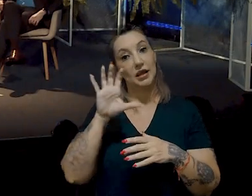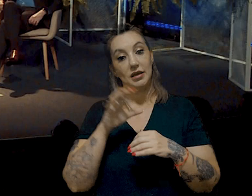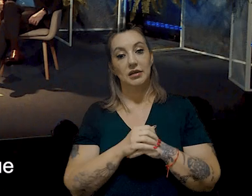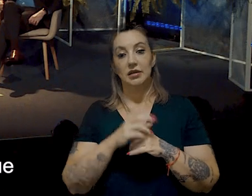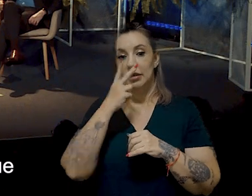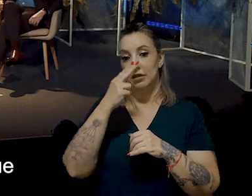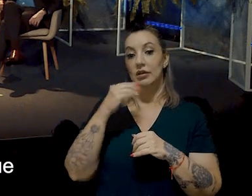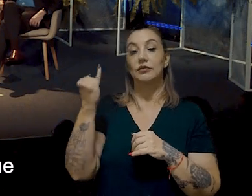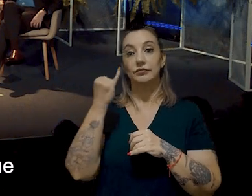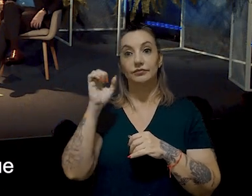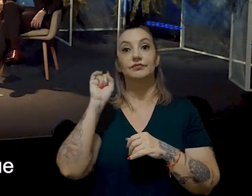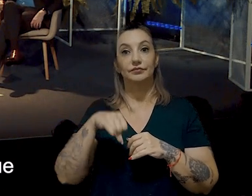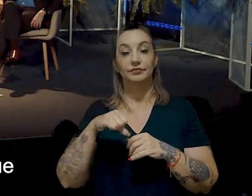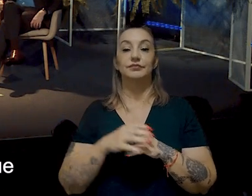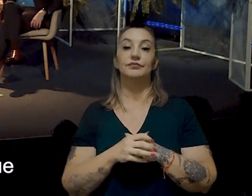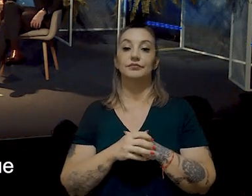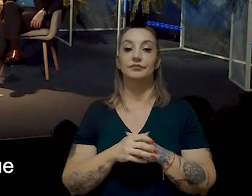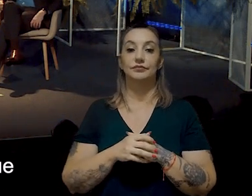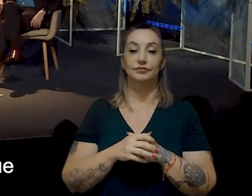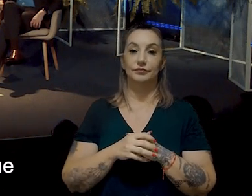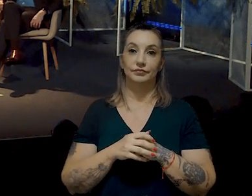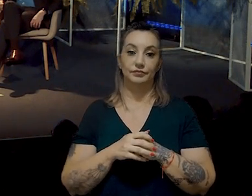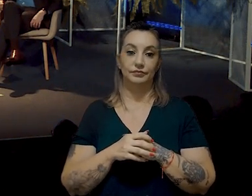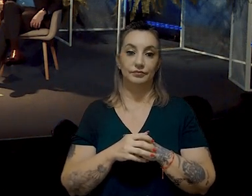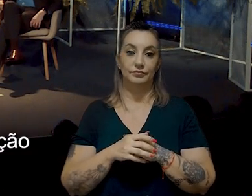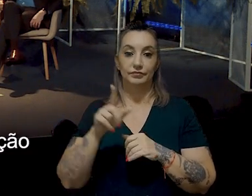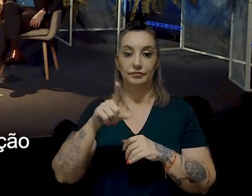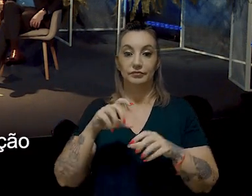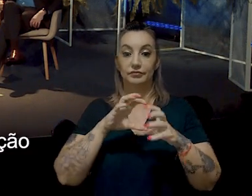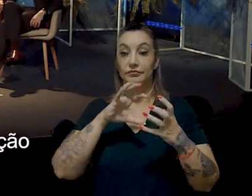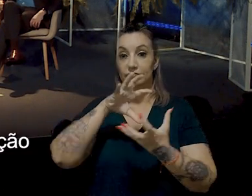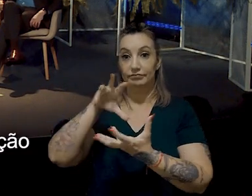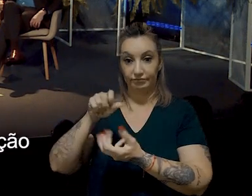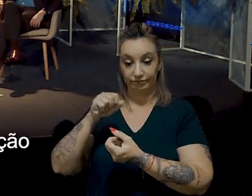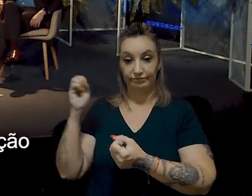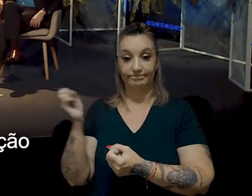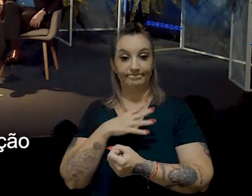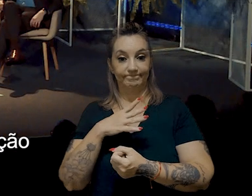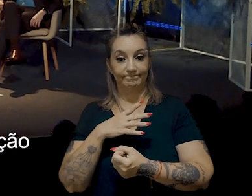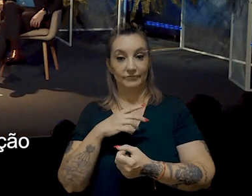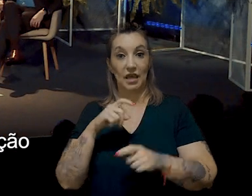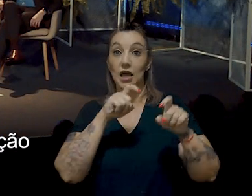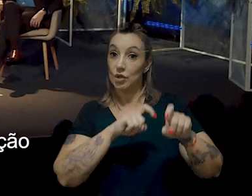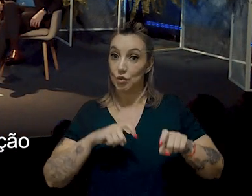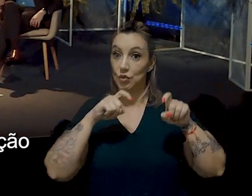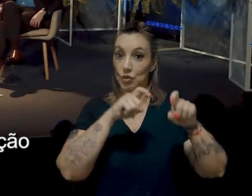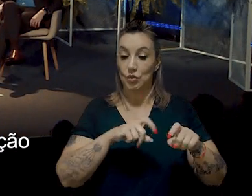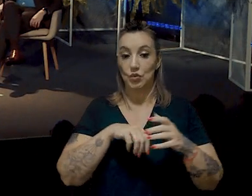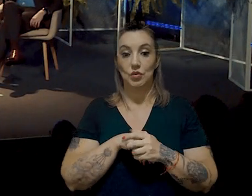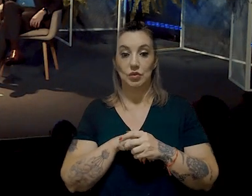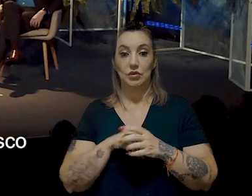sim eu acho que o importante dizer que você tem um ecossistema de inovação em em